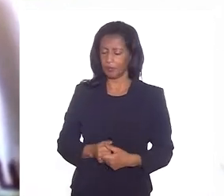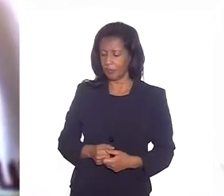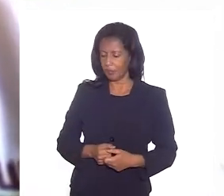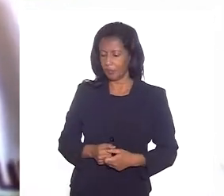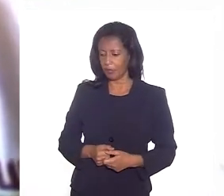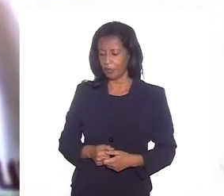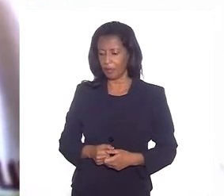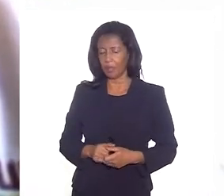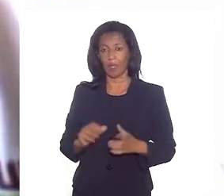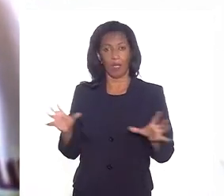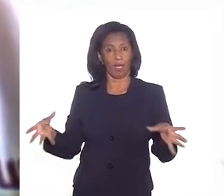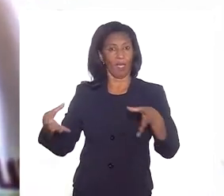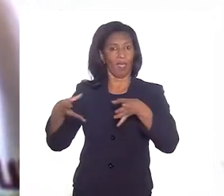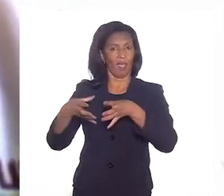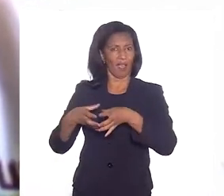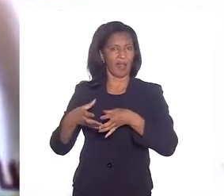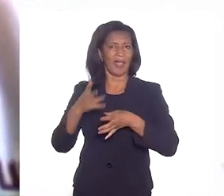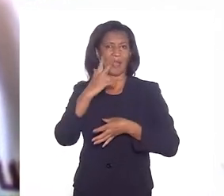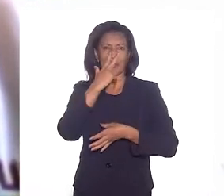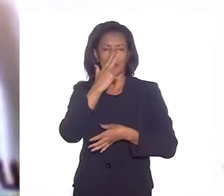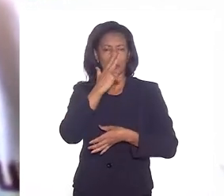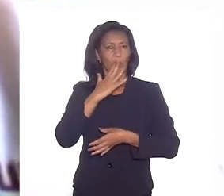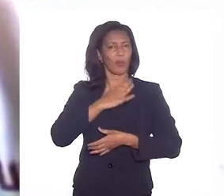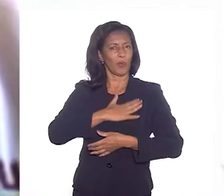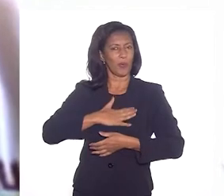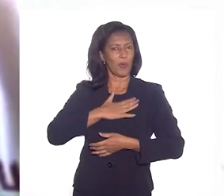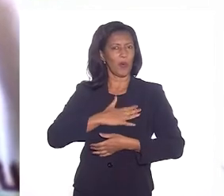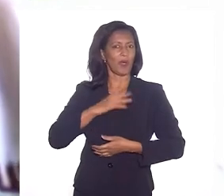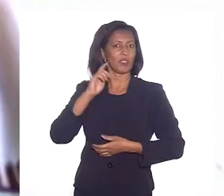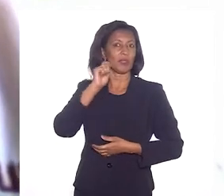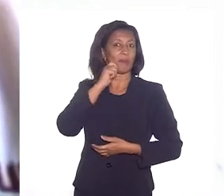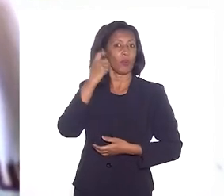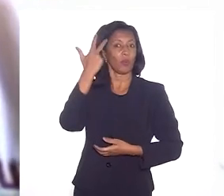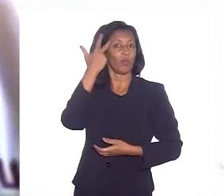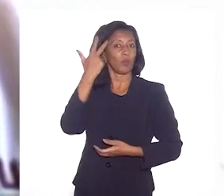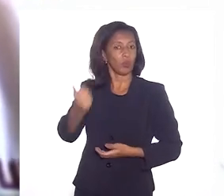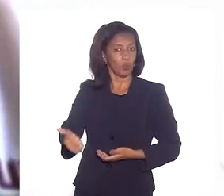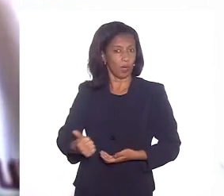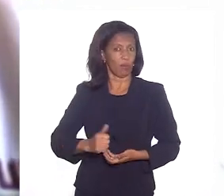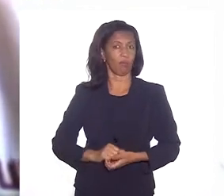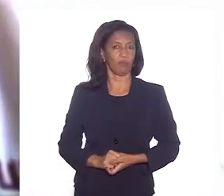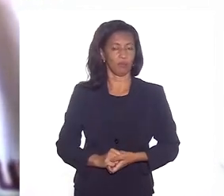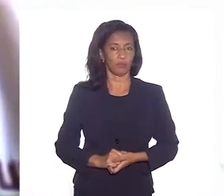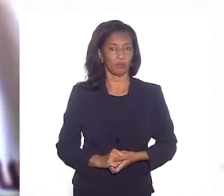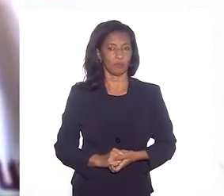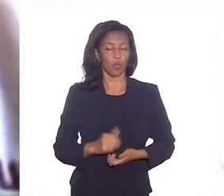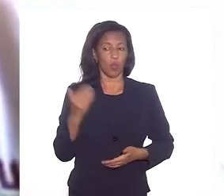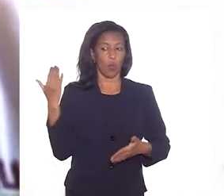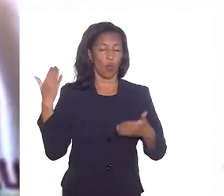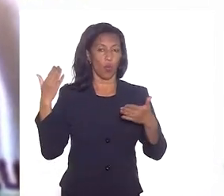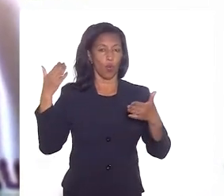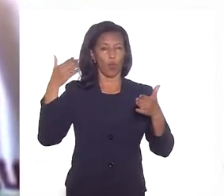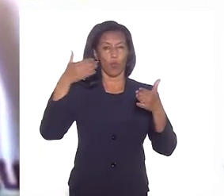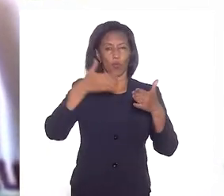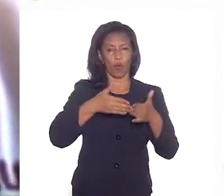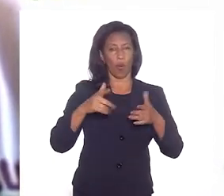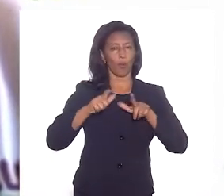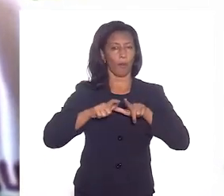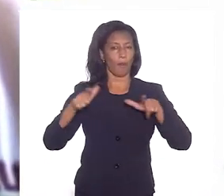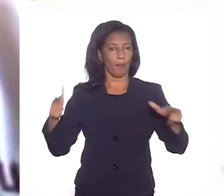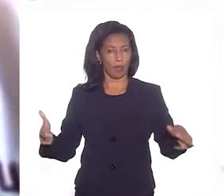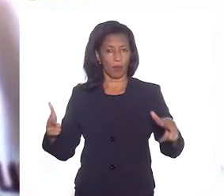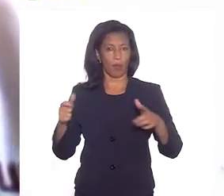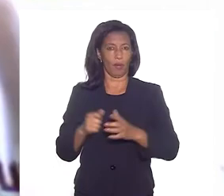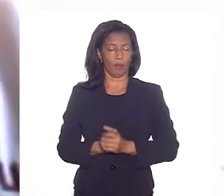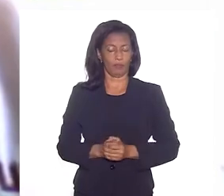uma coisa que a galera gosta muito são as focaccias de fermentação natural. Então, atualmente, o foco maior dos meus clientes